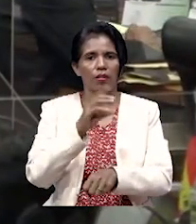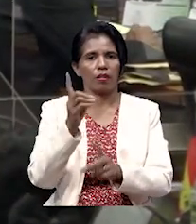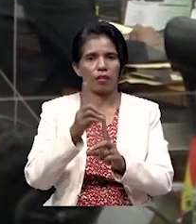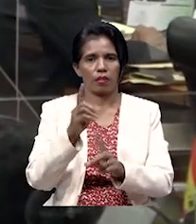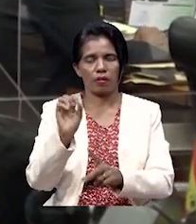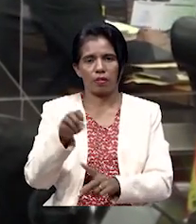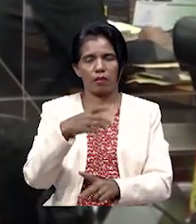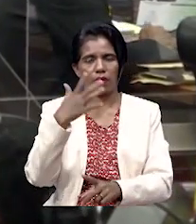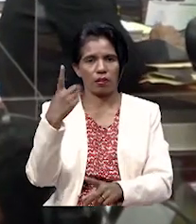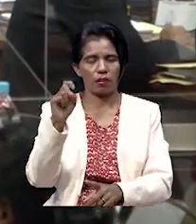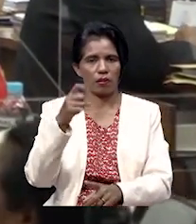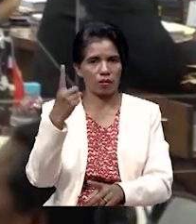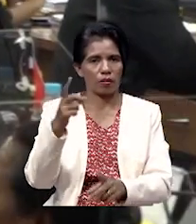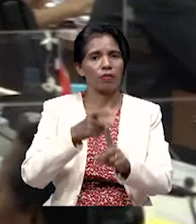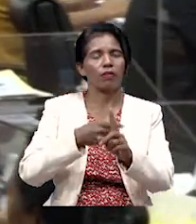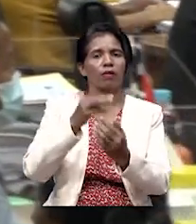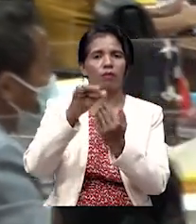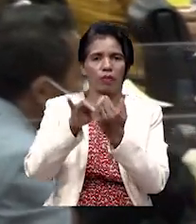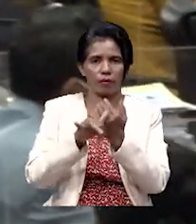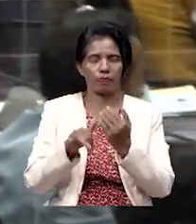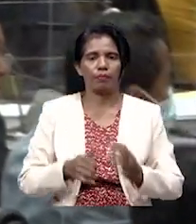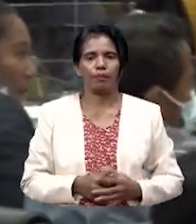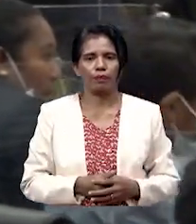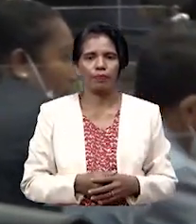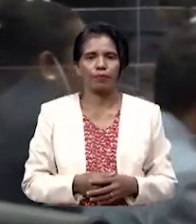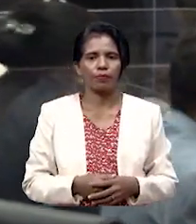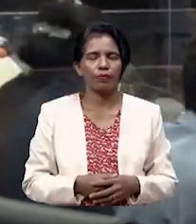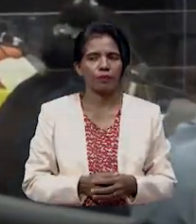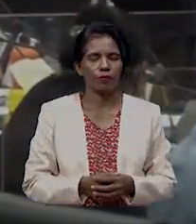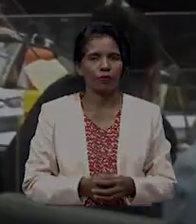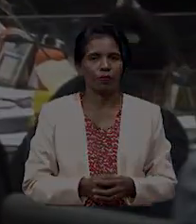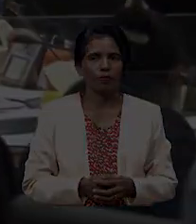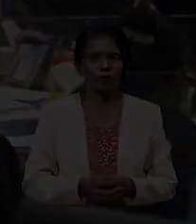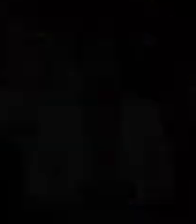lorong sanulo resing ida fulan mayune. Bem-vindas, Ximenas, GMN.